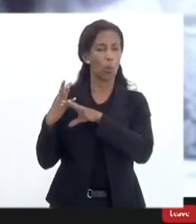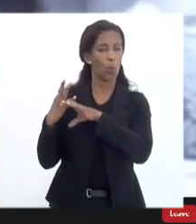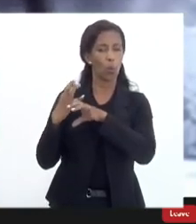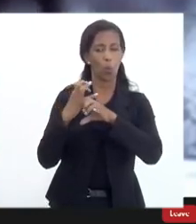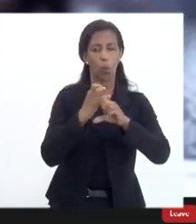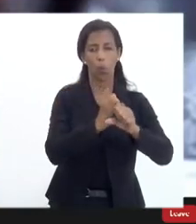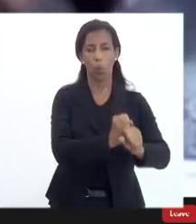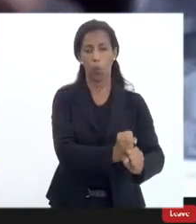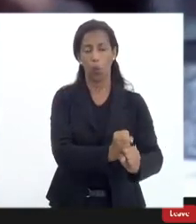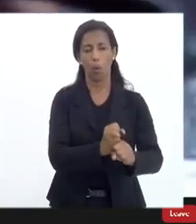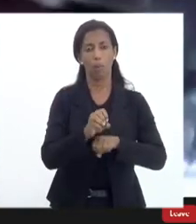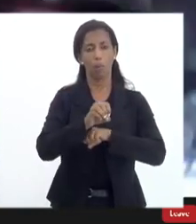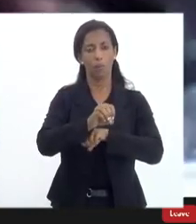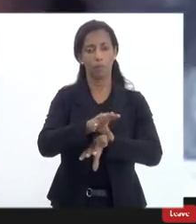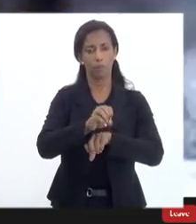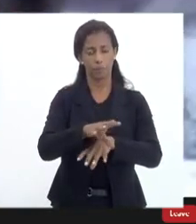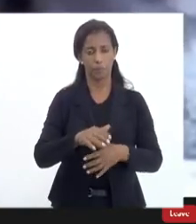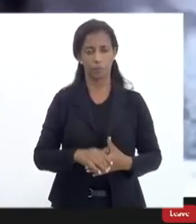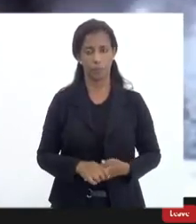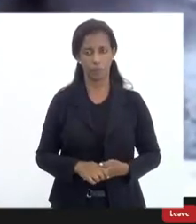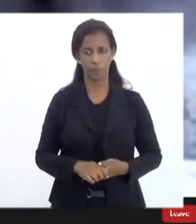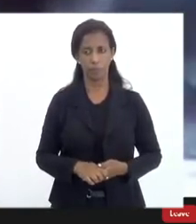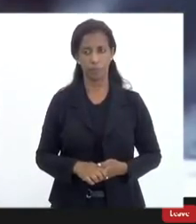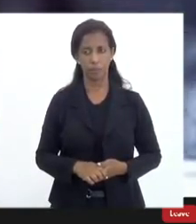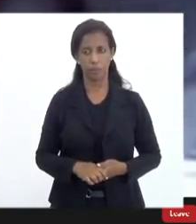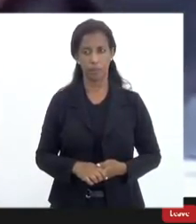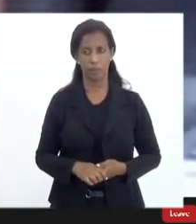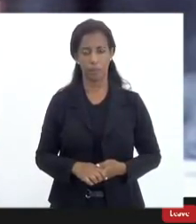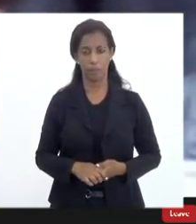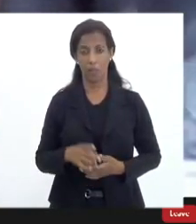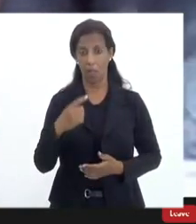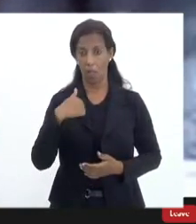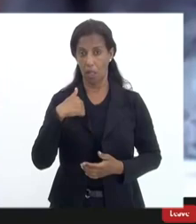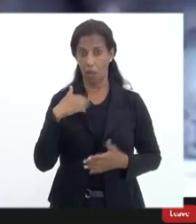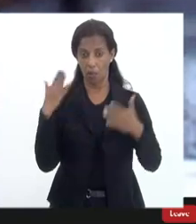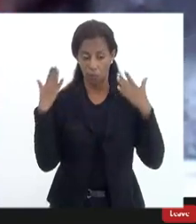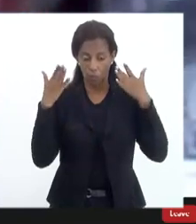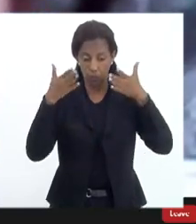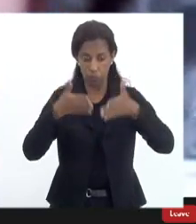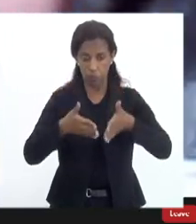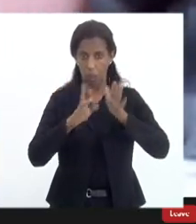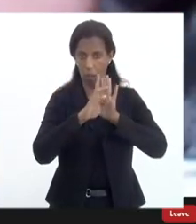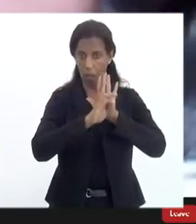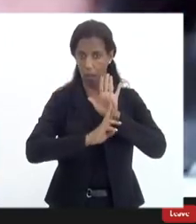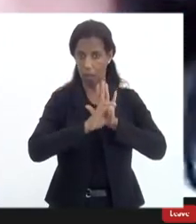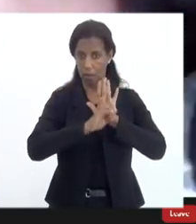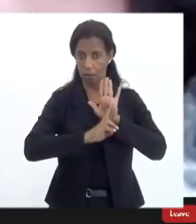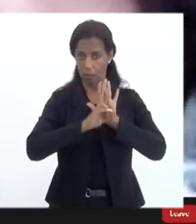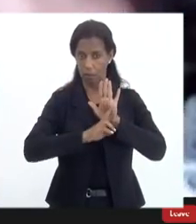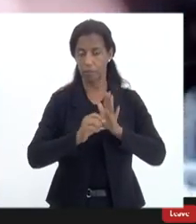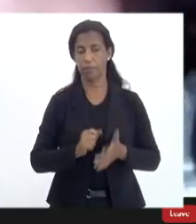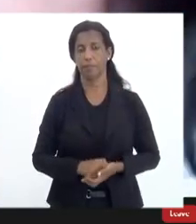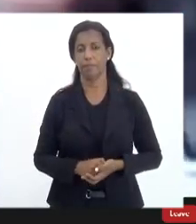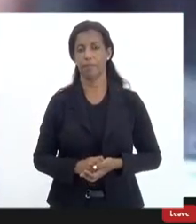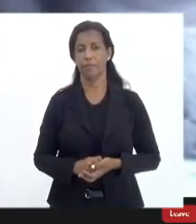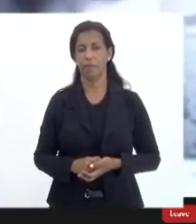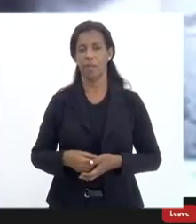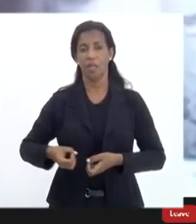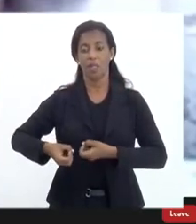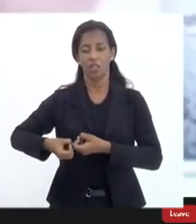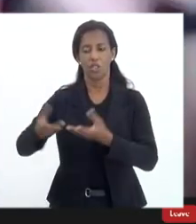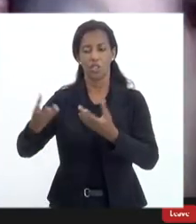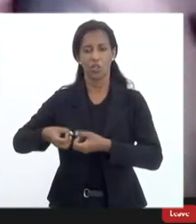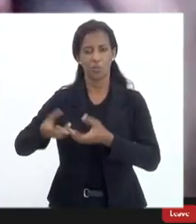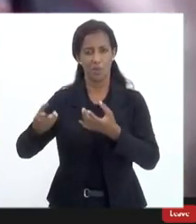orçamento para a educação. Eu estou sistematizando o relatório, tá? As despesas a partir do